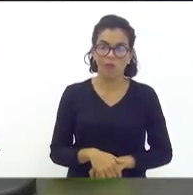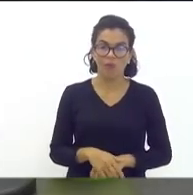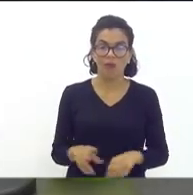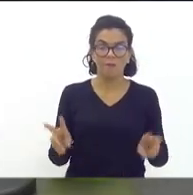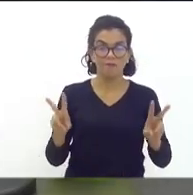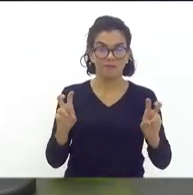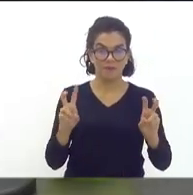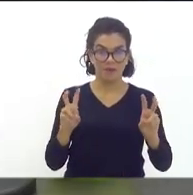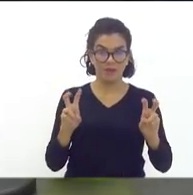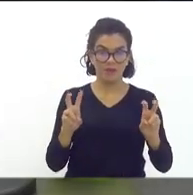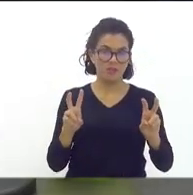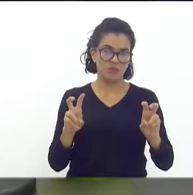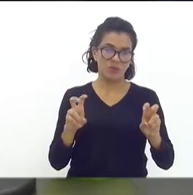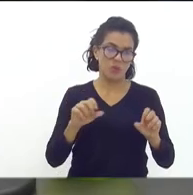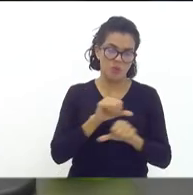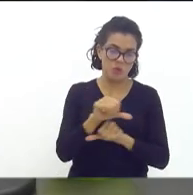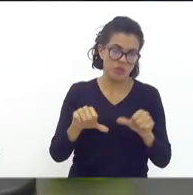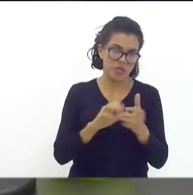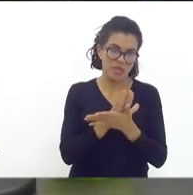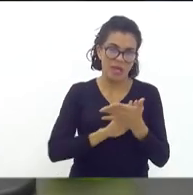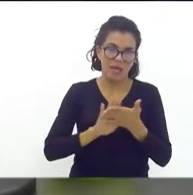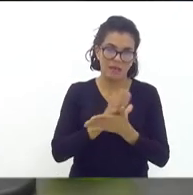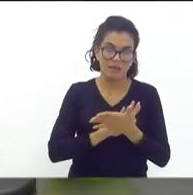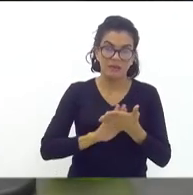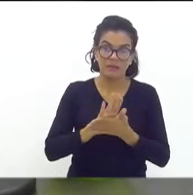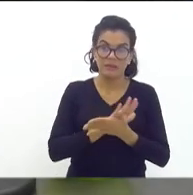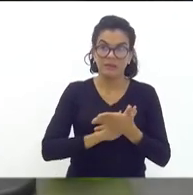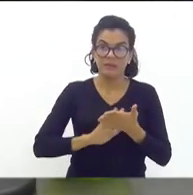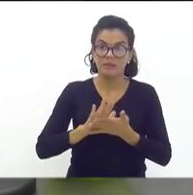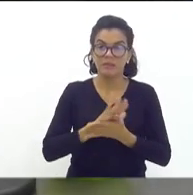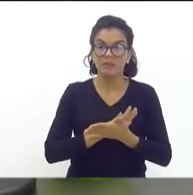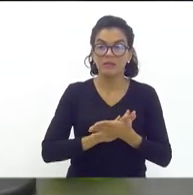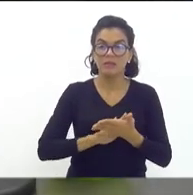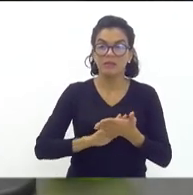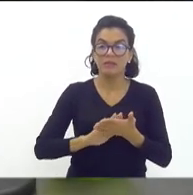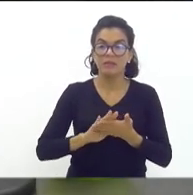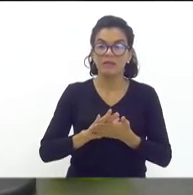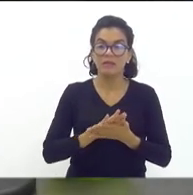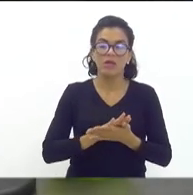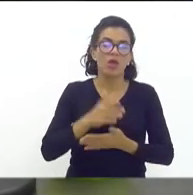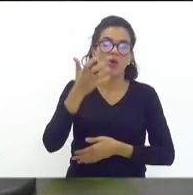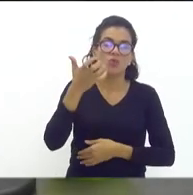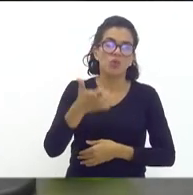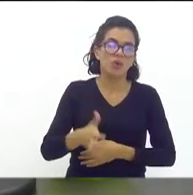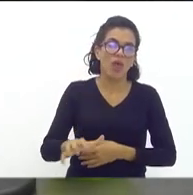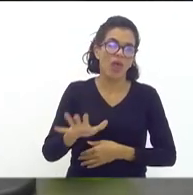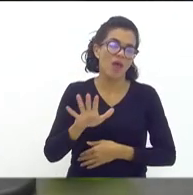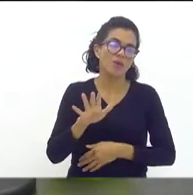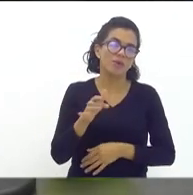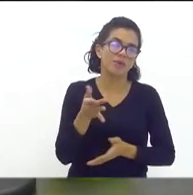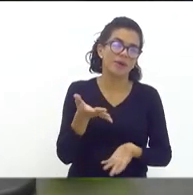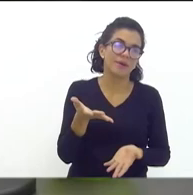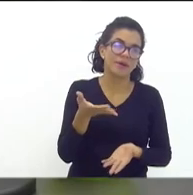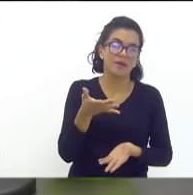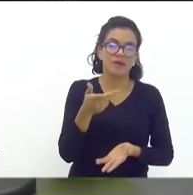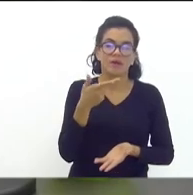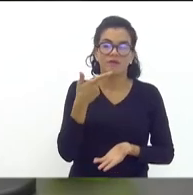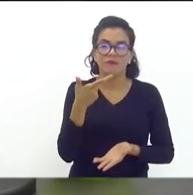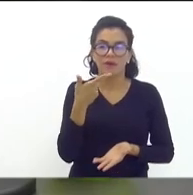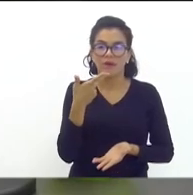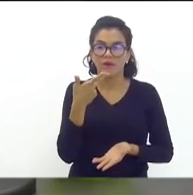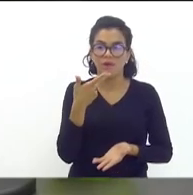questão não não influencia em absolutamente nada esse andamento volta a dizer não quero aqui de forma alguma é dizer